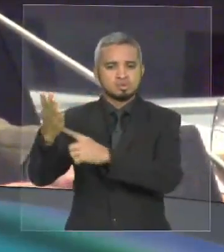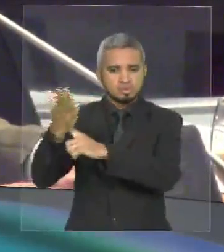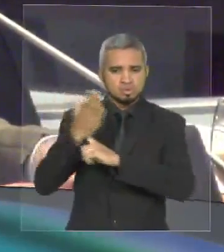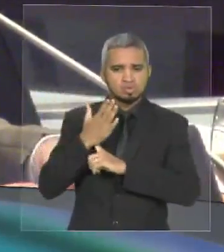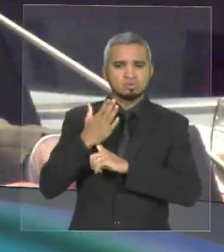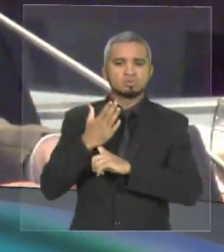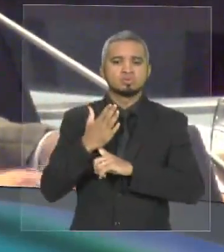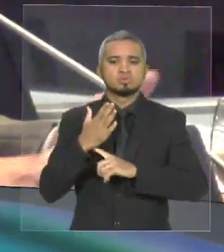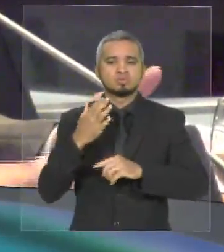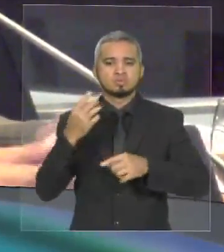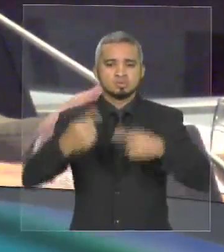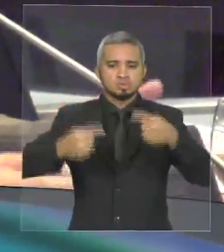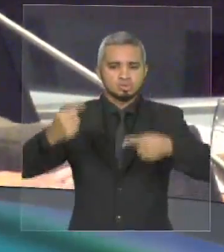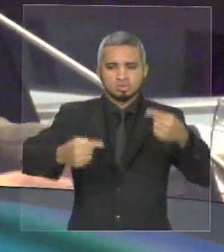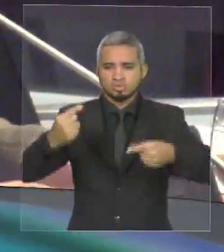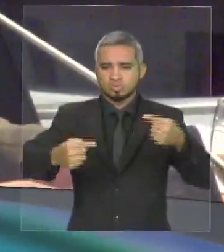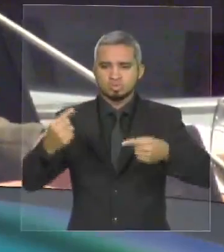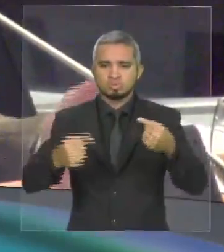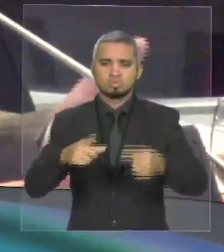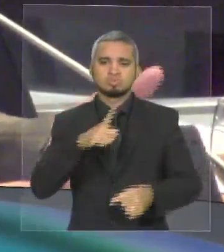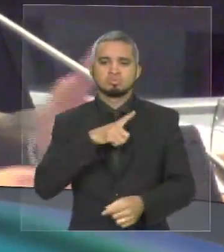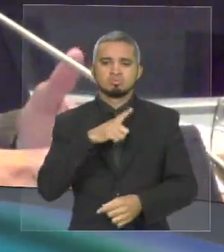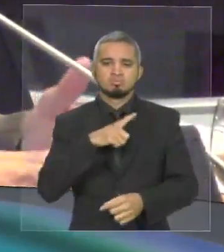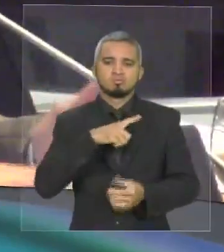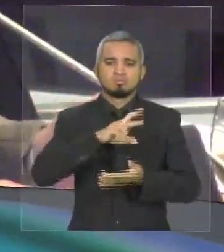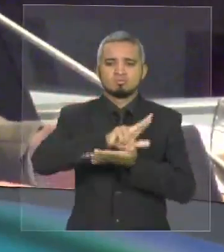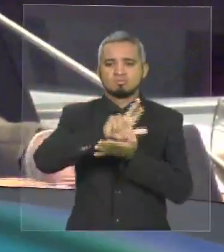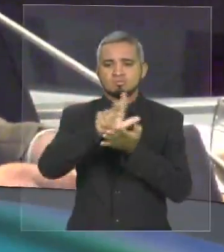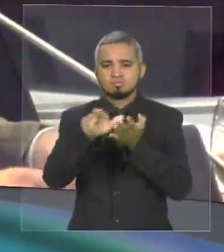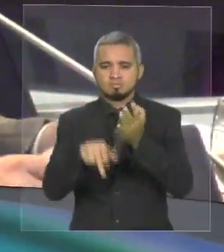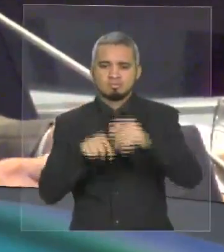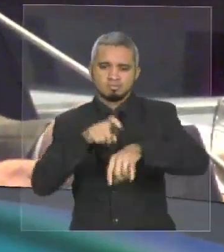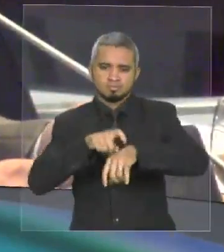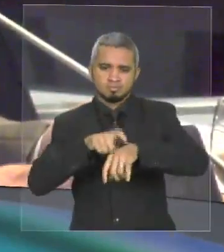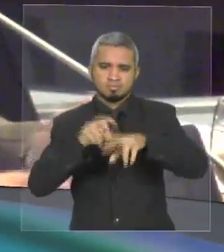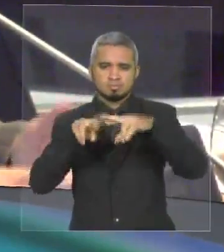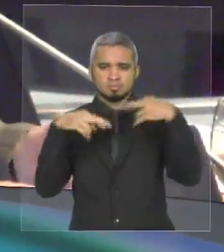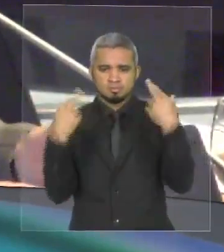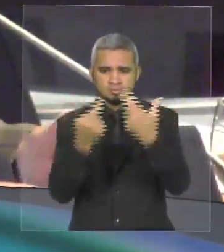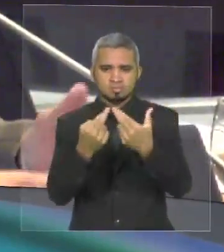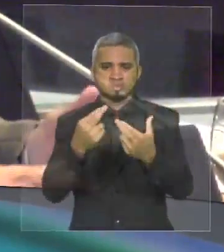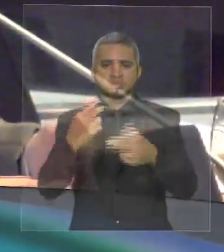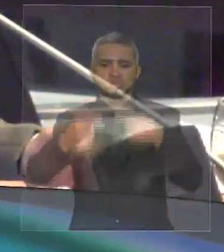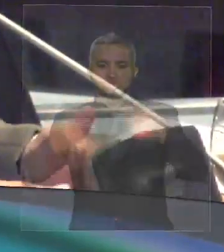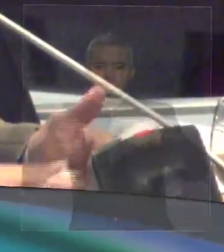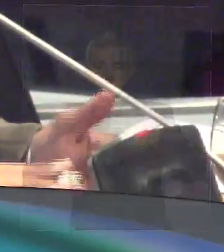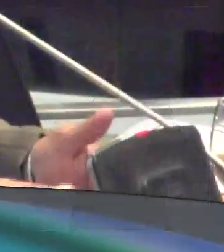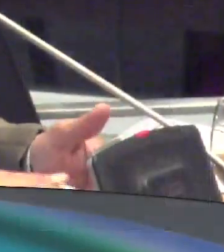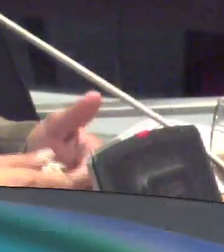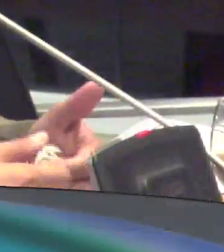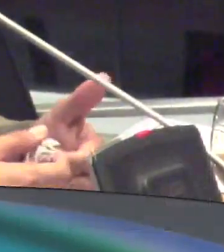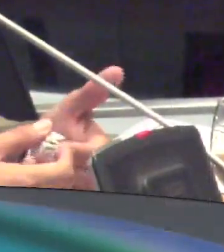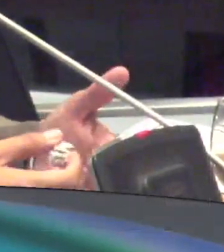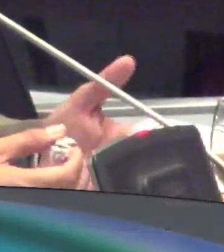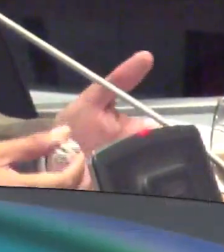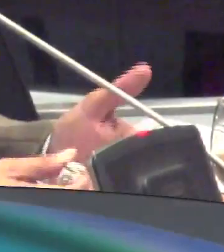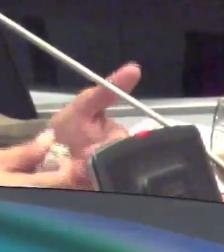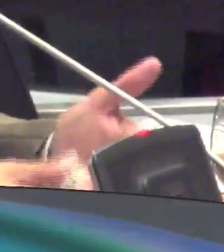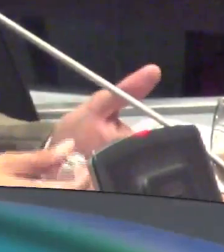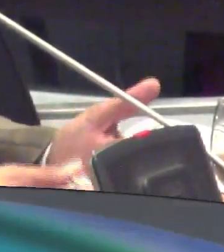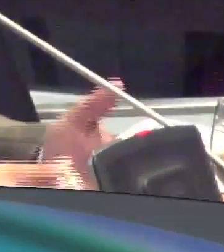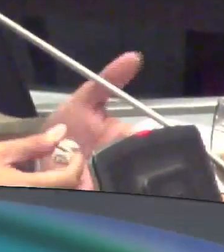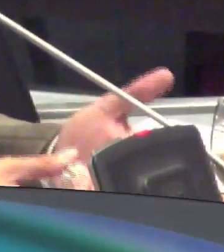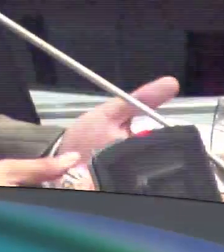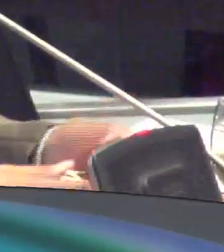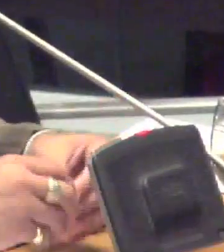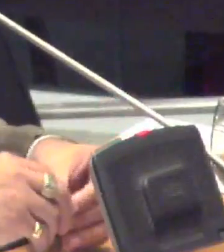discussões. Houve, inclusive, vários momentos nesta casa para discutir os limites territoriais entre São Luís e São José de Ribamar, mas, na verdade, a intenção é discutir entre todos